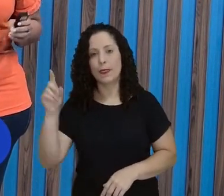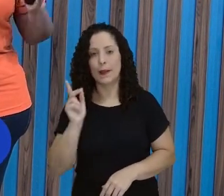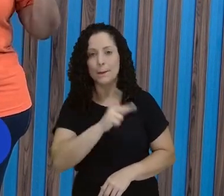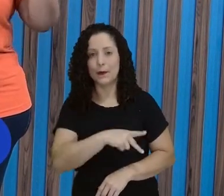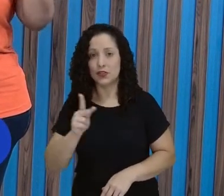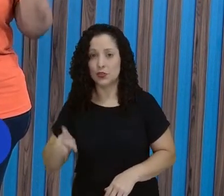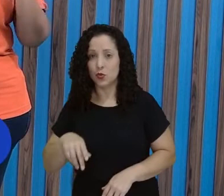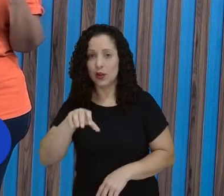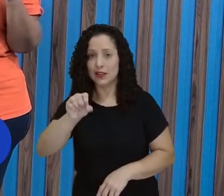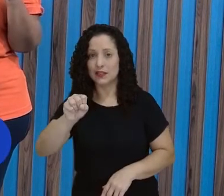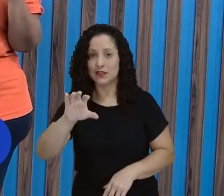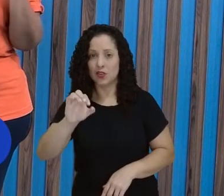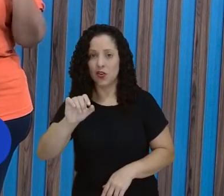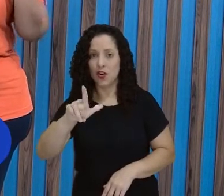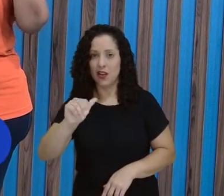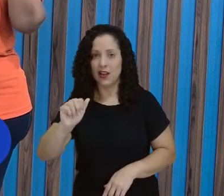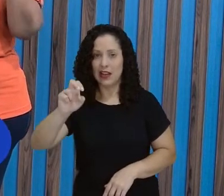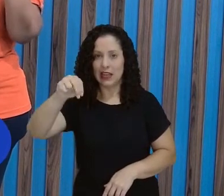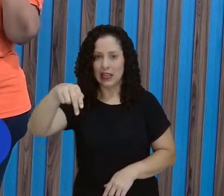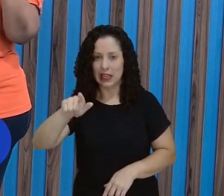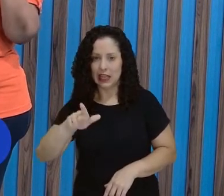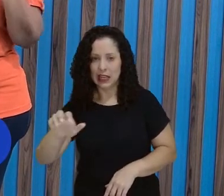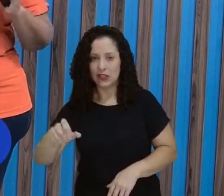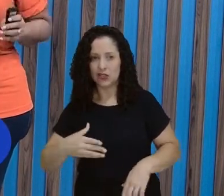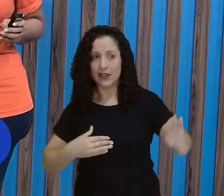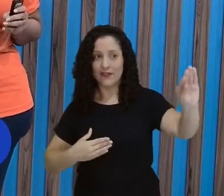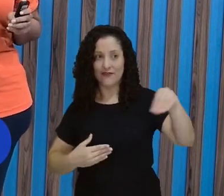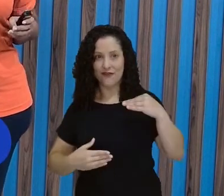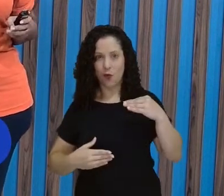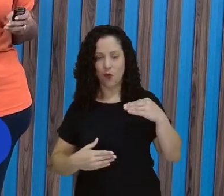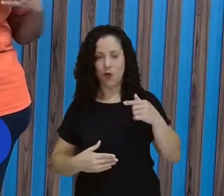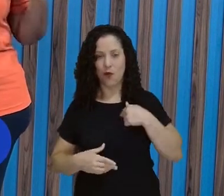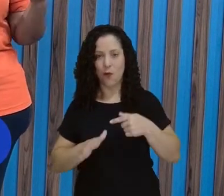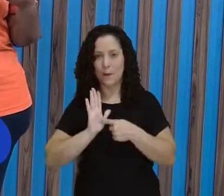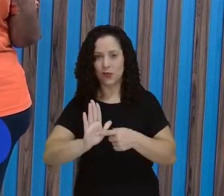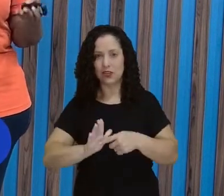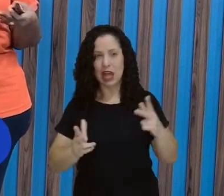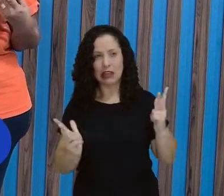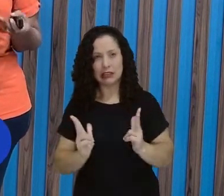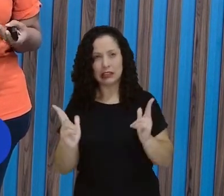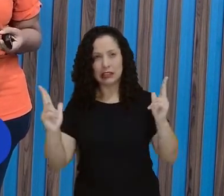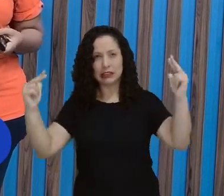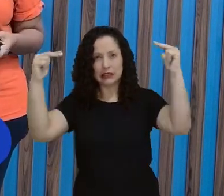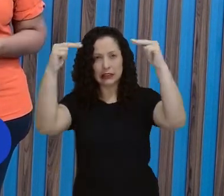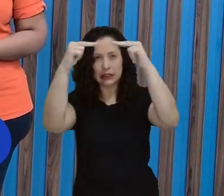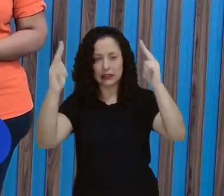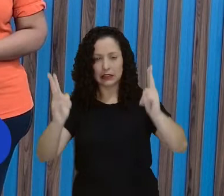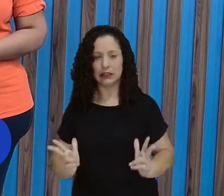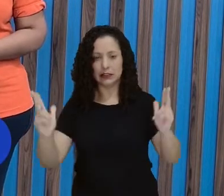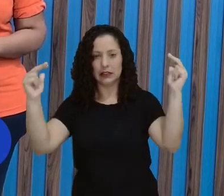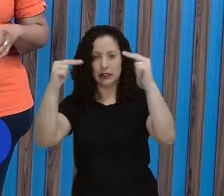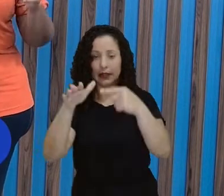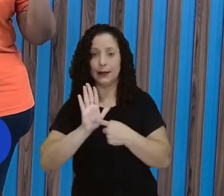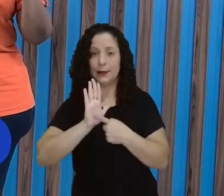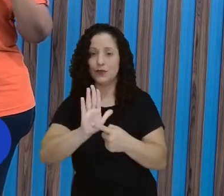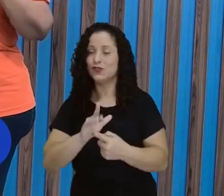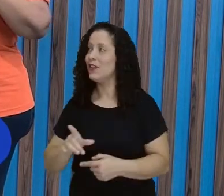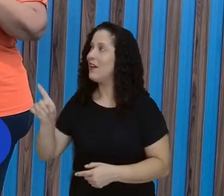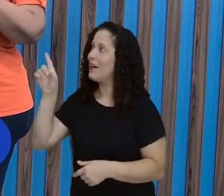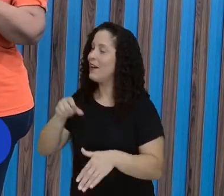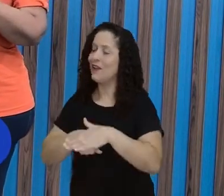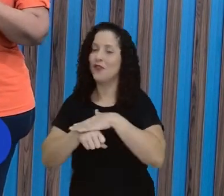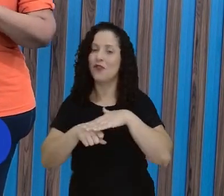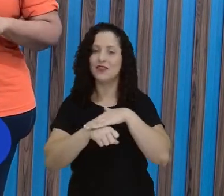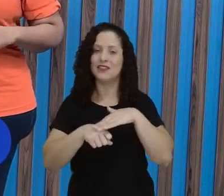enviou, eu destaquei um desses trabalhos para trazer para a gente aqui, para a gente conversar um pouco sobre ortografia. Ela fez